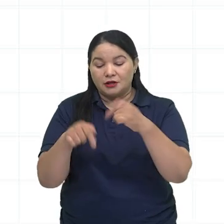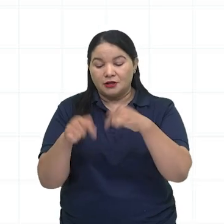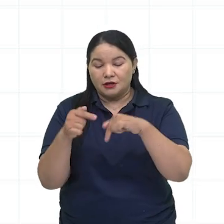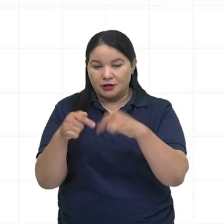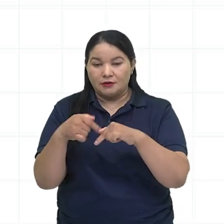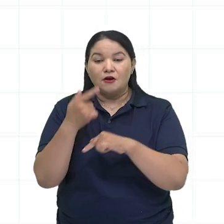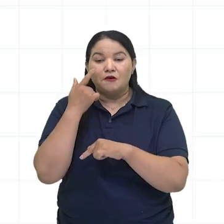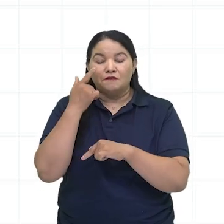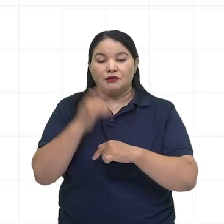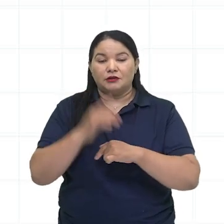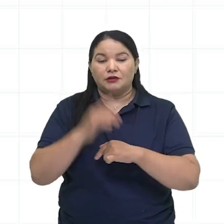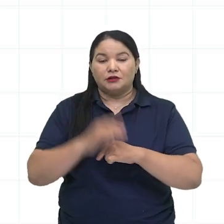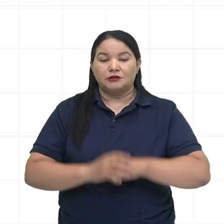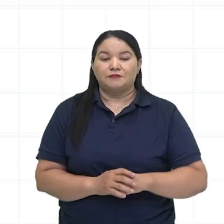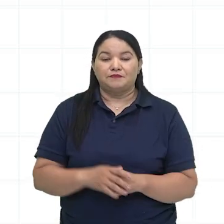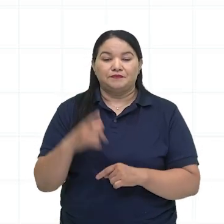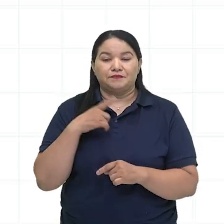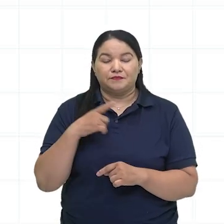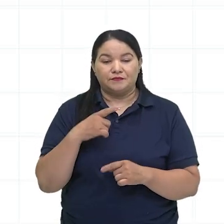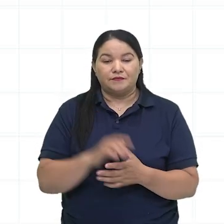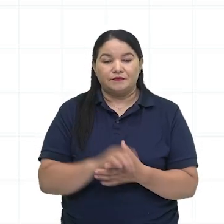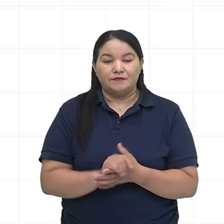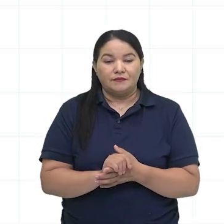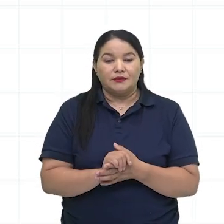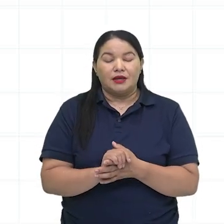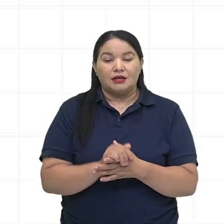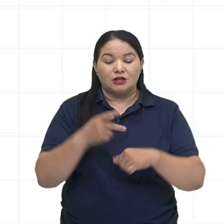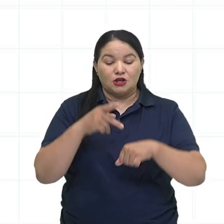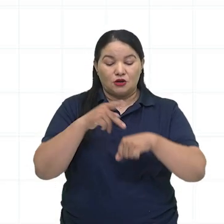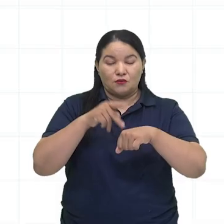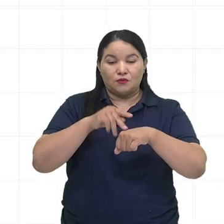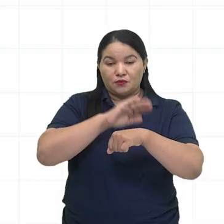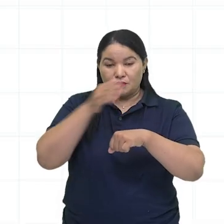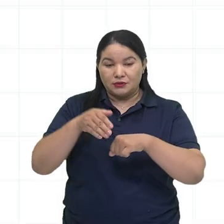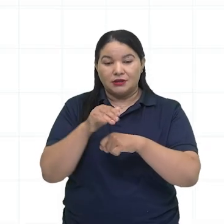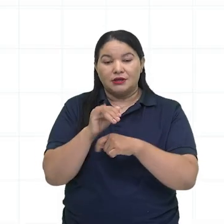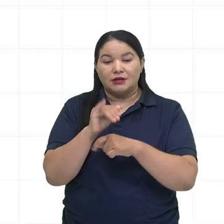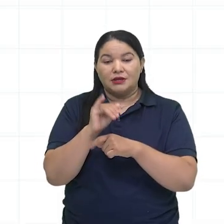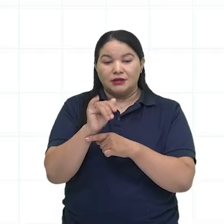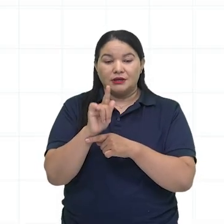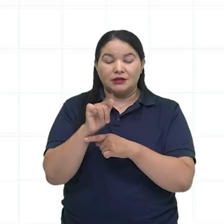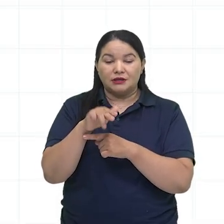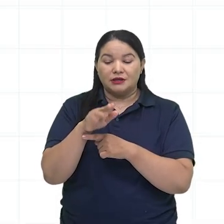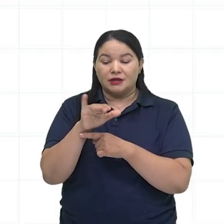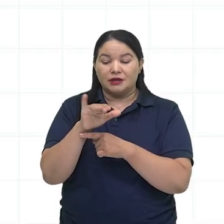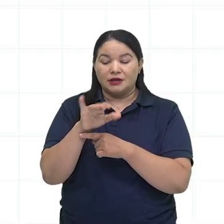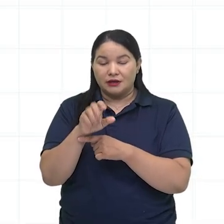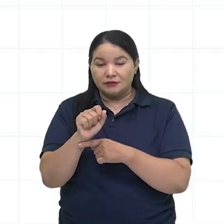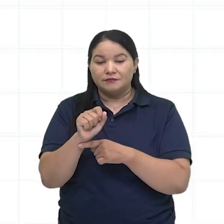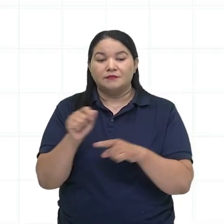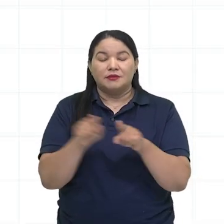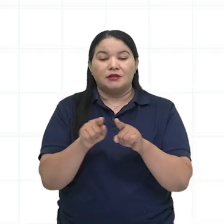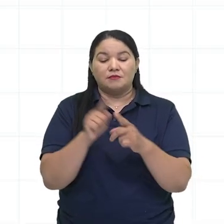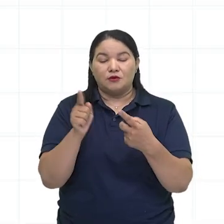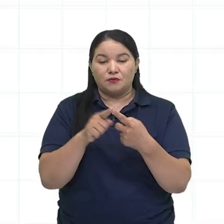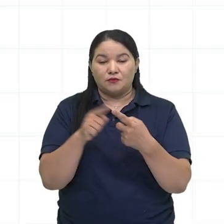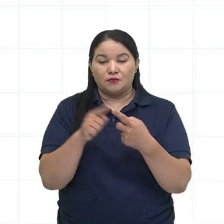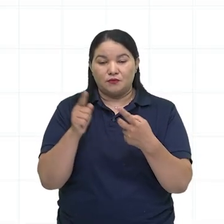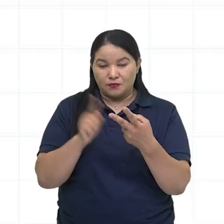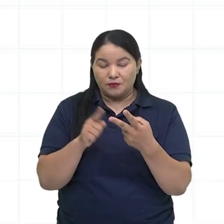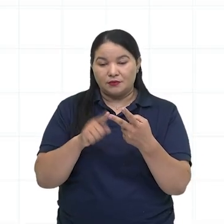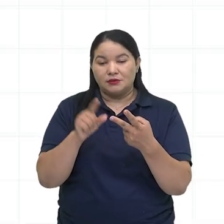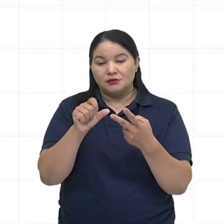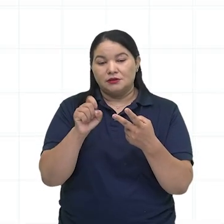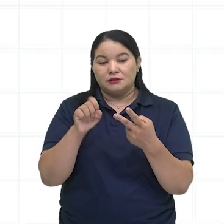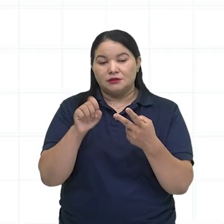aí, nós temos as rochas ígneas, certo? E as rochas sedimentares. As